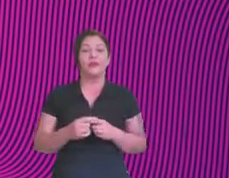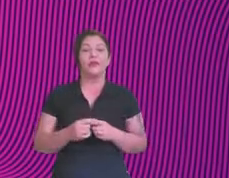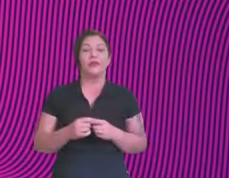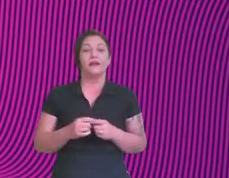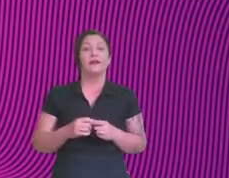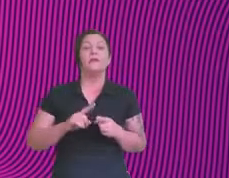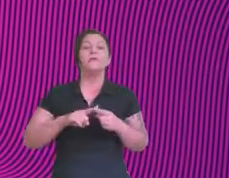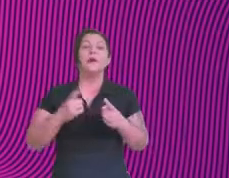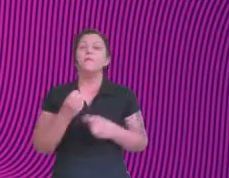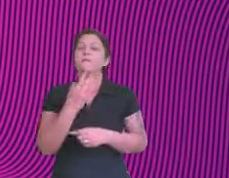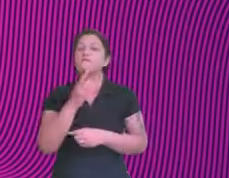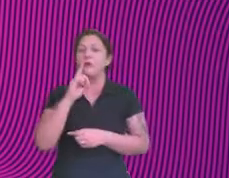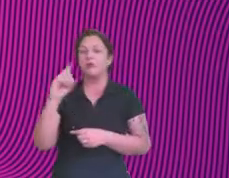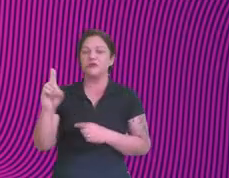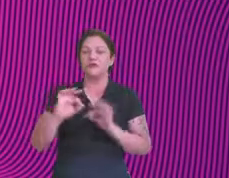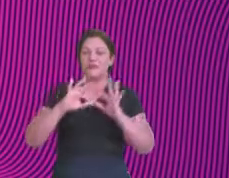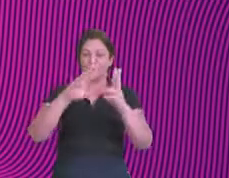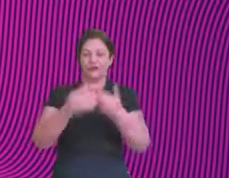Bom dia aí a todos.